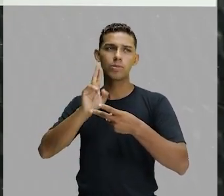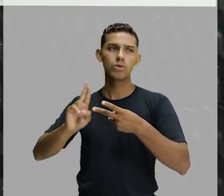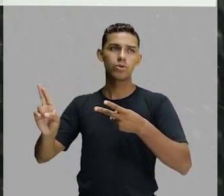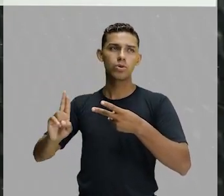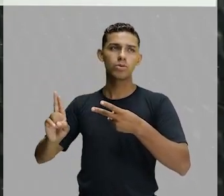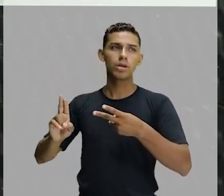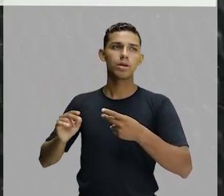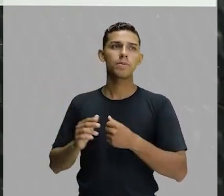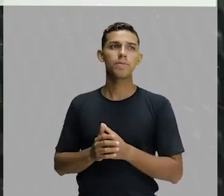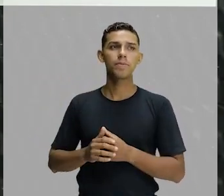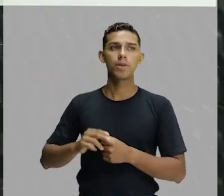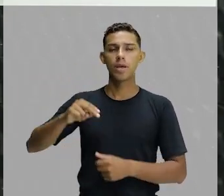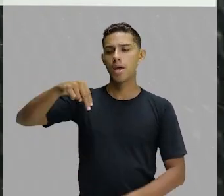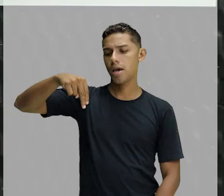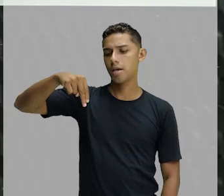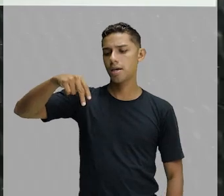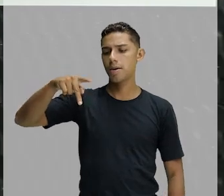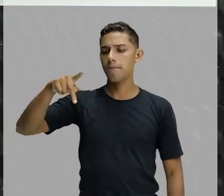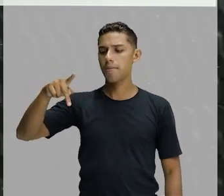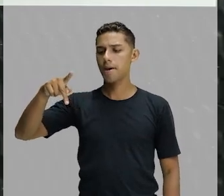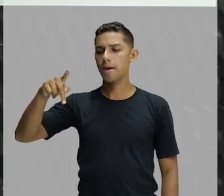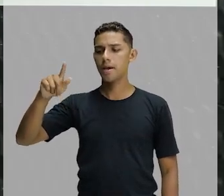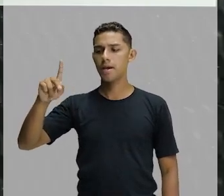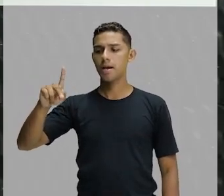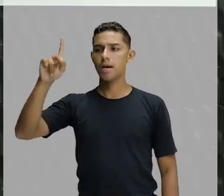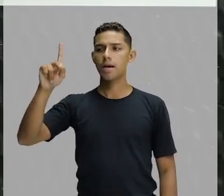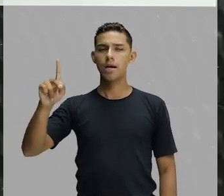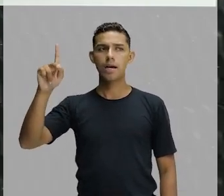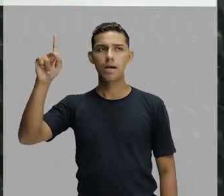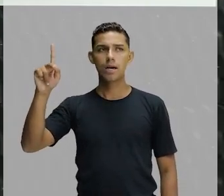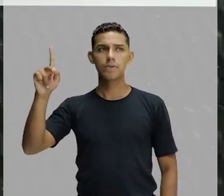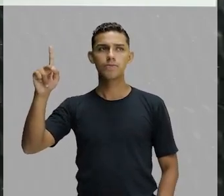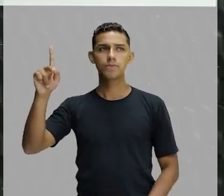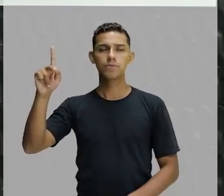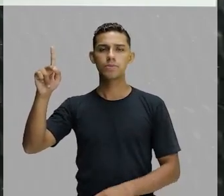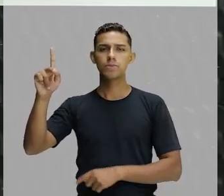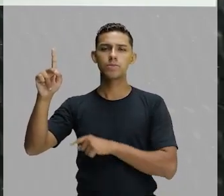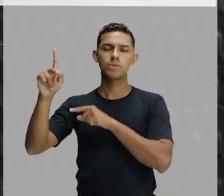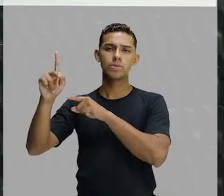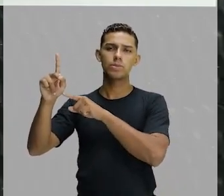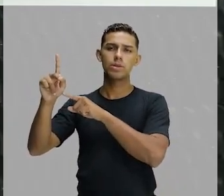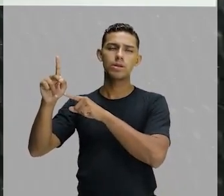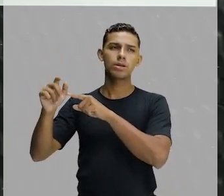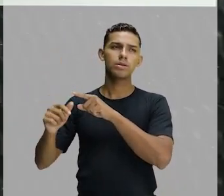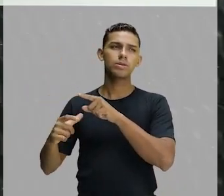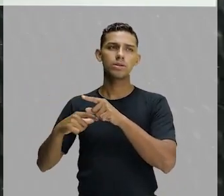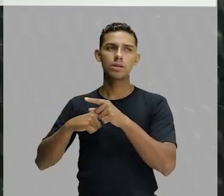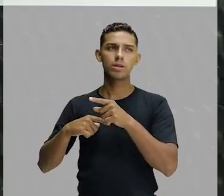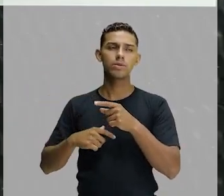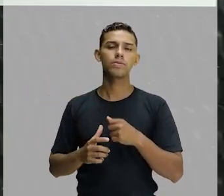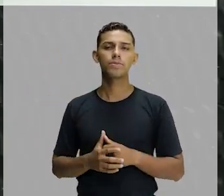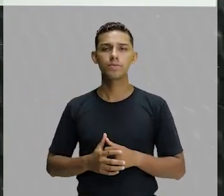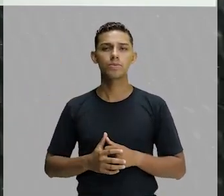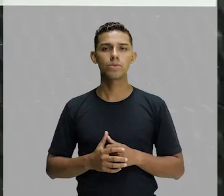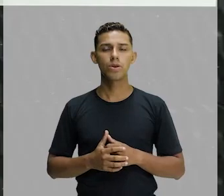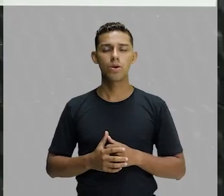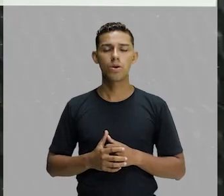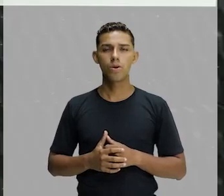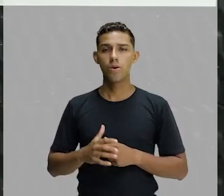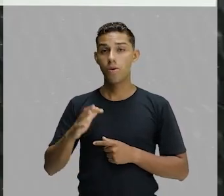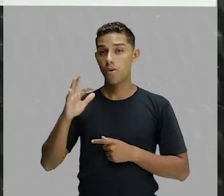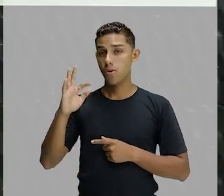chamado NPK. NPK é um tipo de adubo que tem ali o fósforo, o potássio e o nitrogênio, que